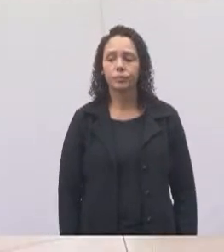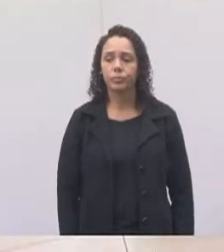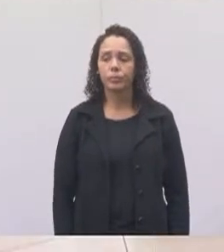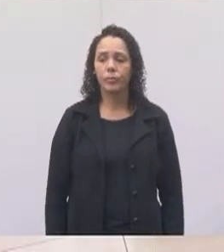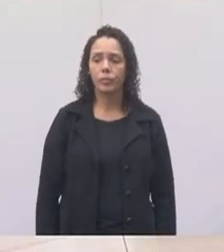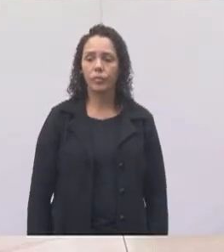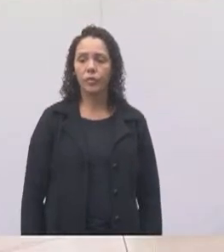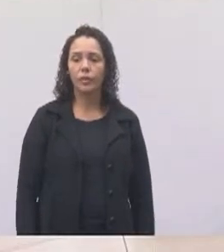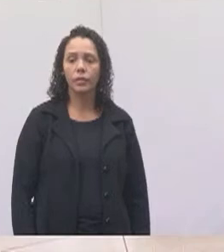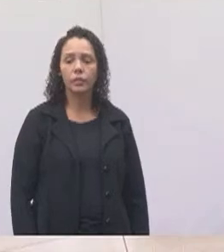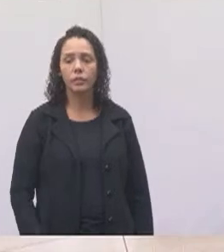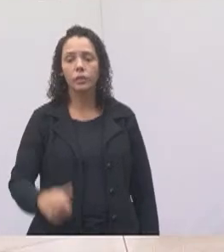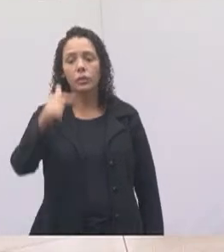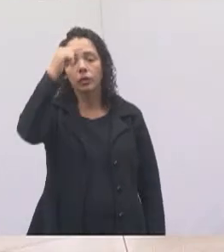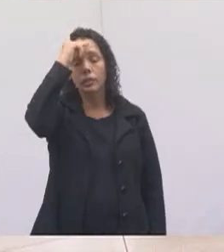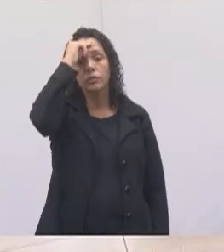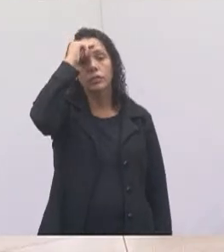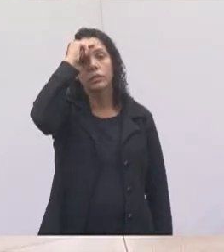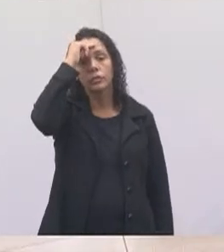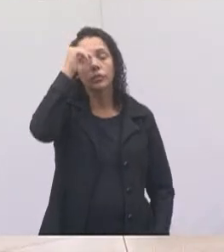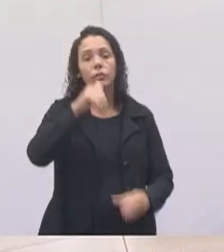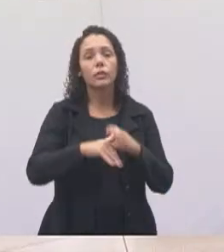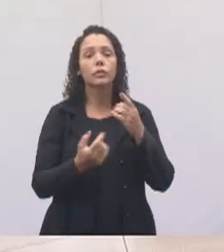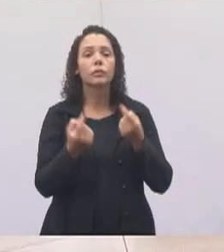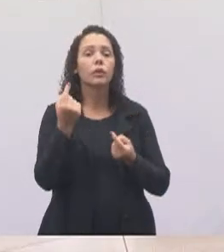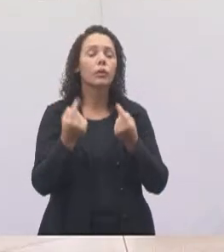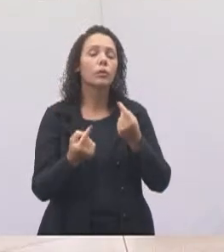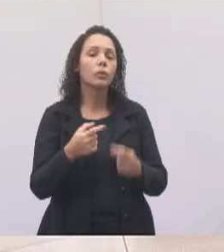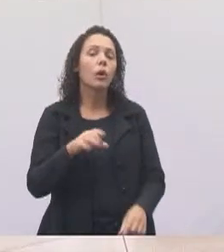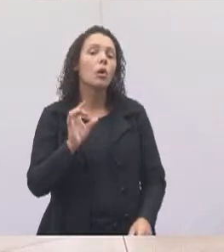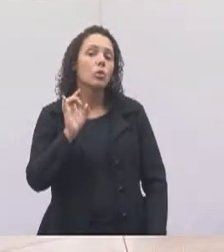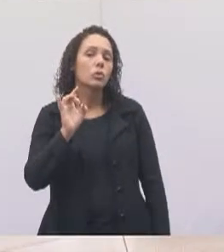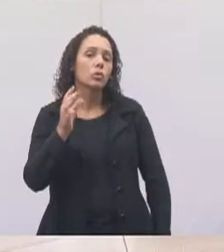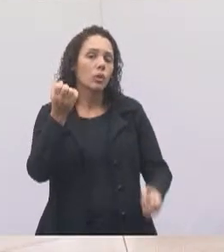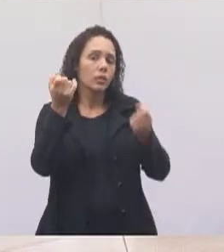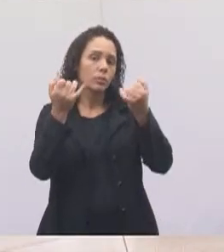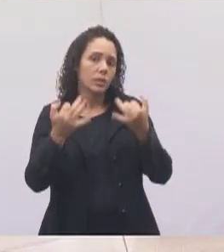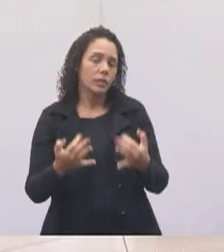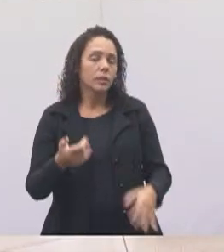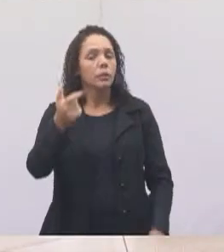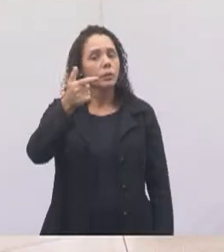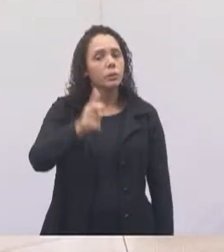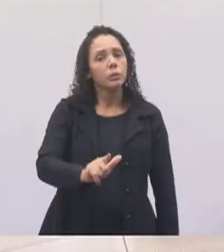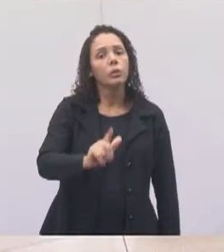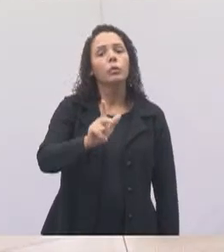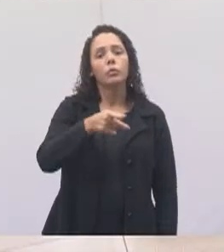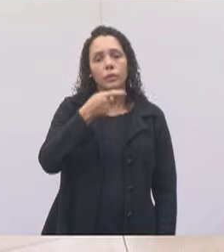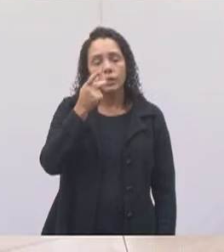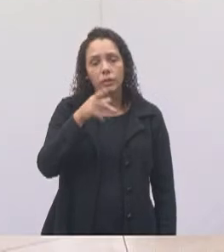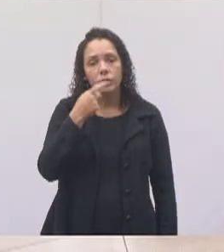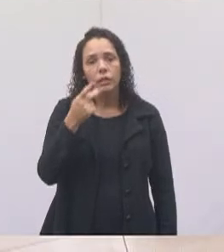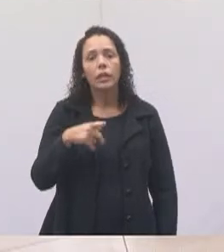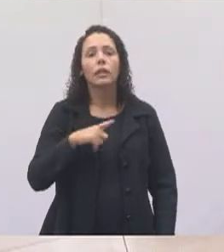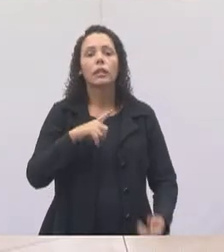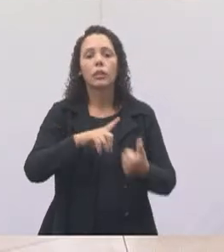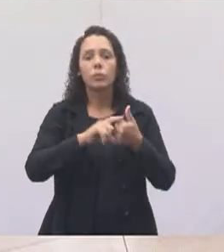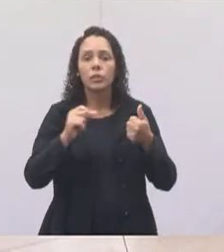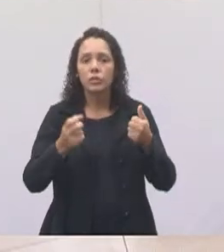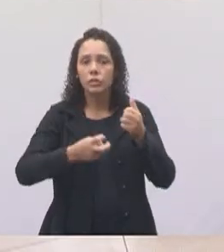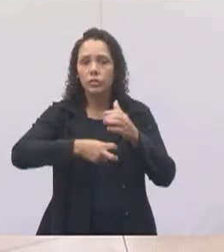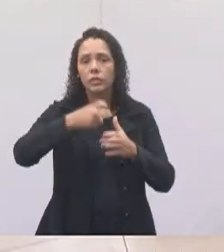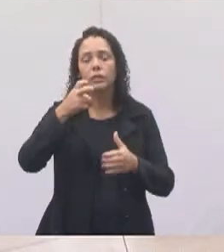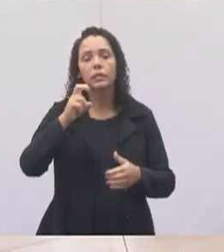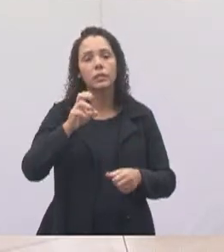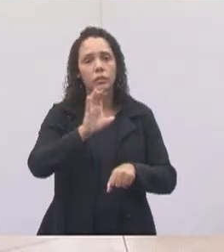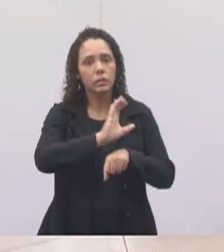Como vota o vereador Luiz Flávio? Só justificando o voto, senhor presidente, volto a dizer, não é? Nós temos o artigo 5º na